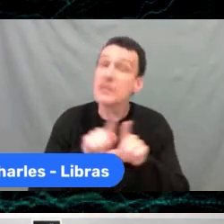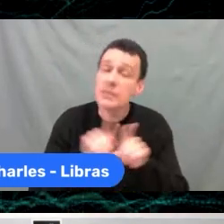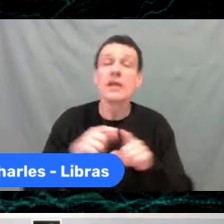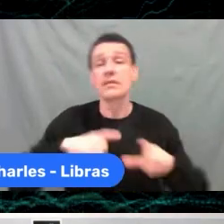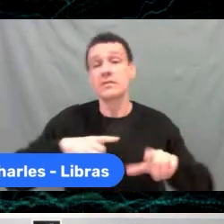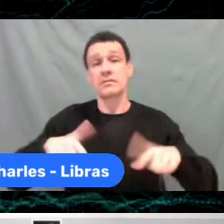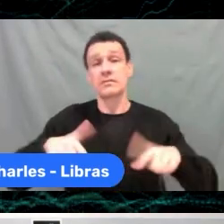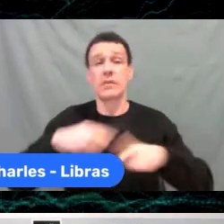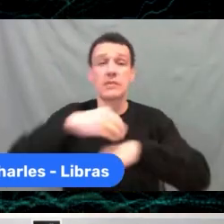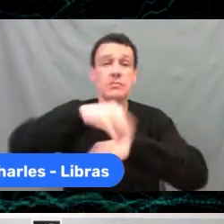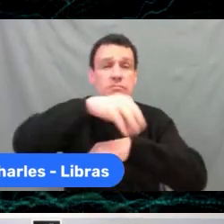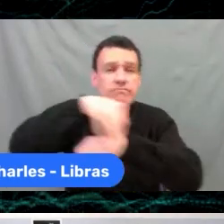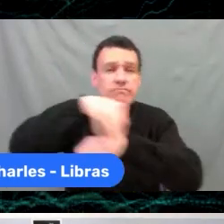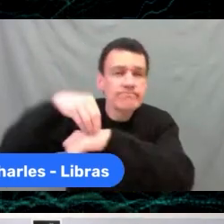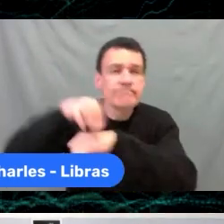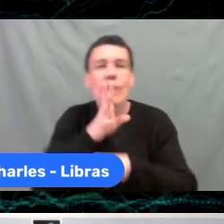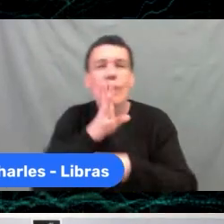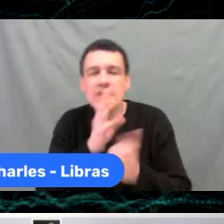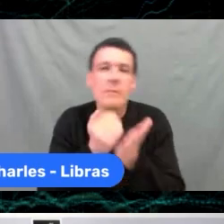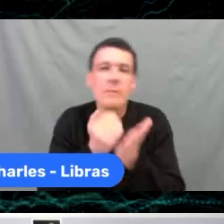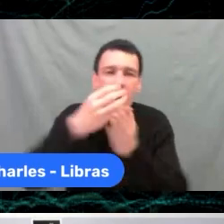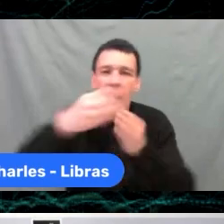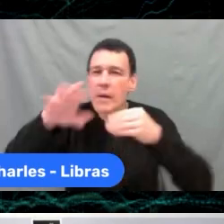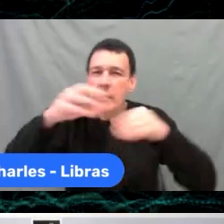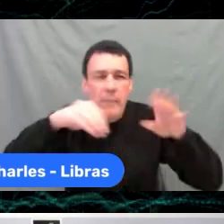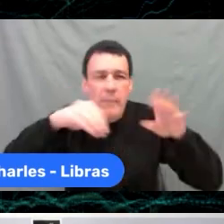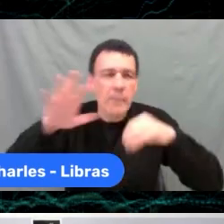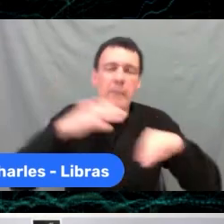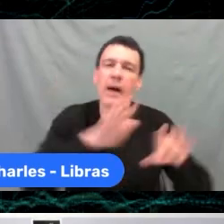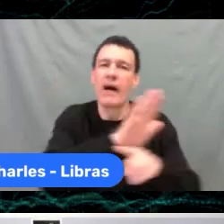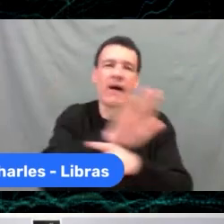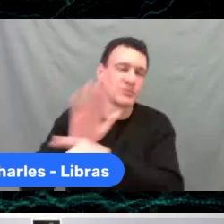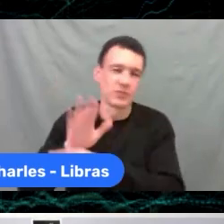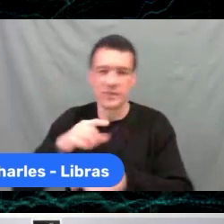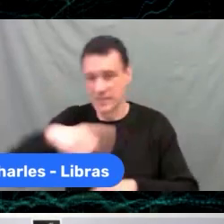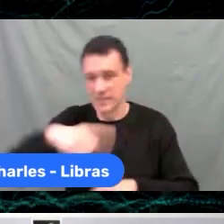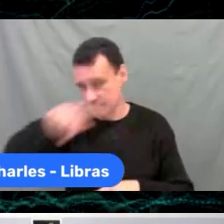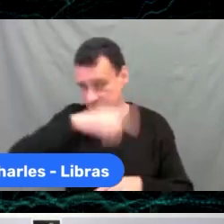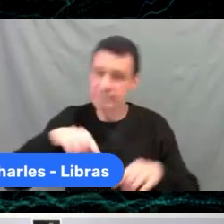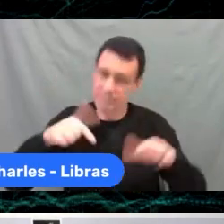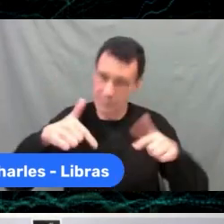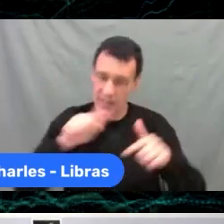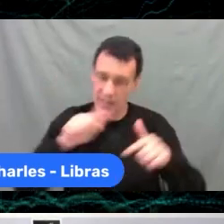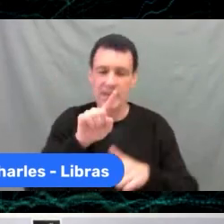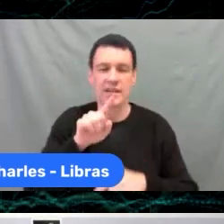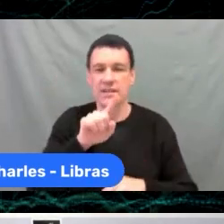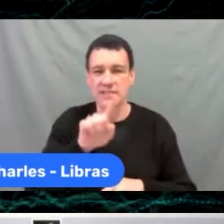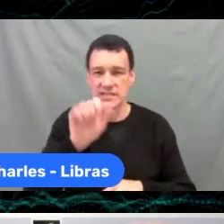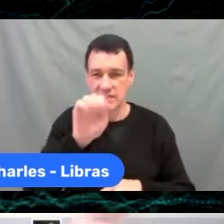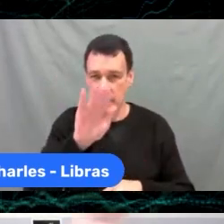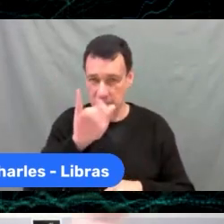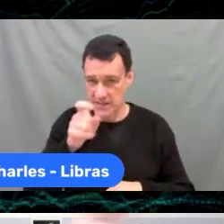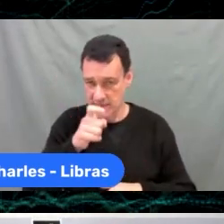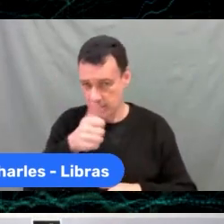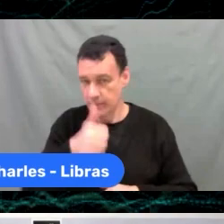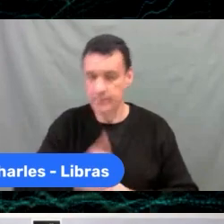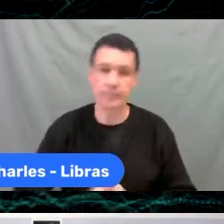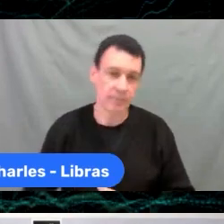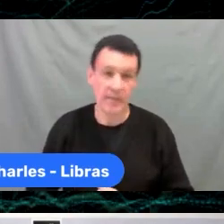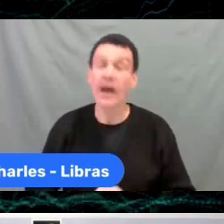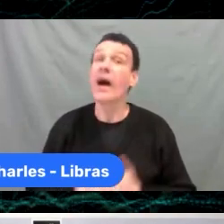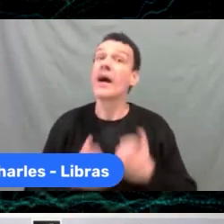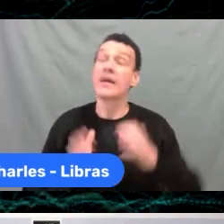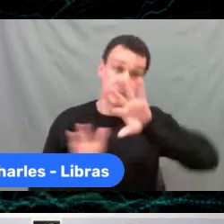ali entre as comunidades, né? Então, focado mais na parte de monitoramento com os ABX. Ok? Agora, falando, indo direto